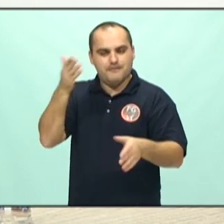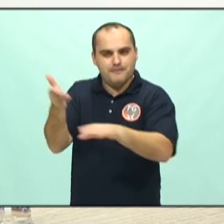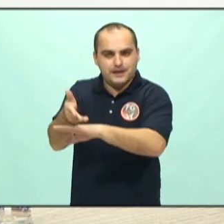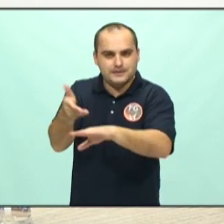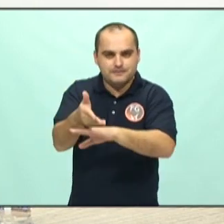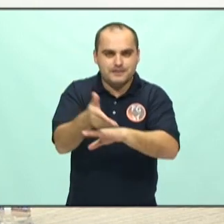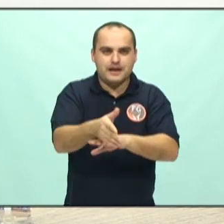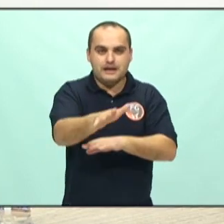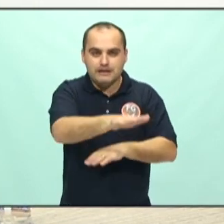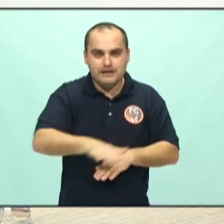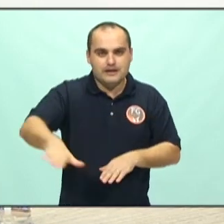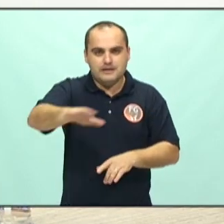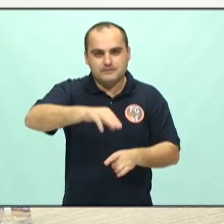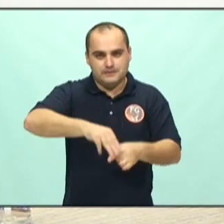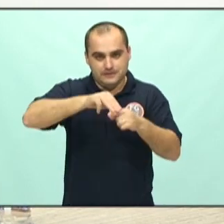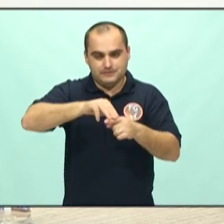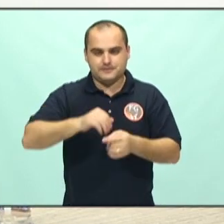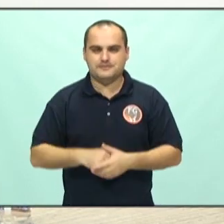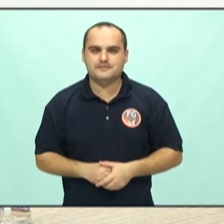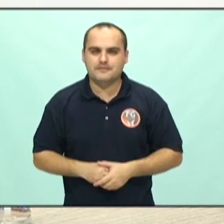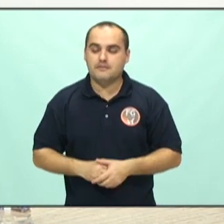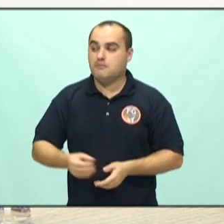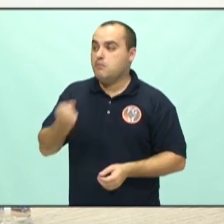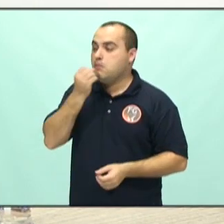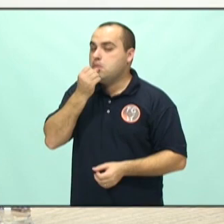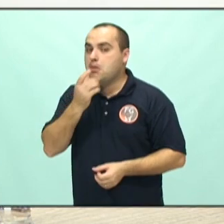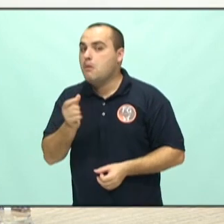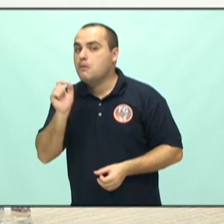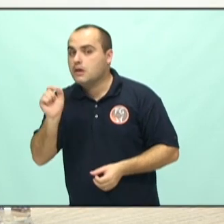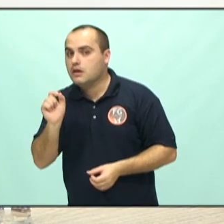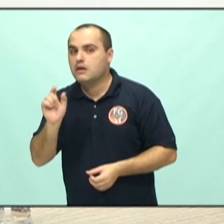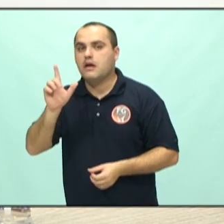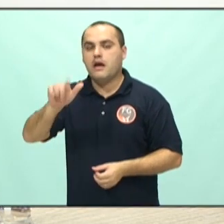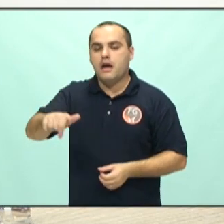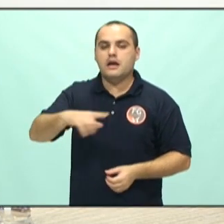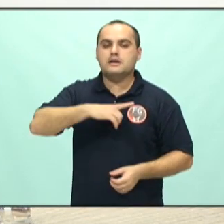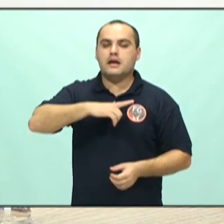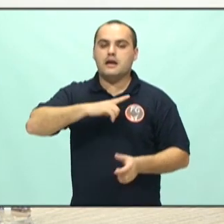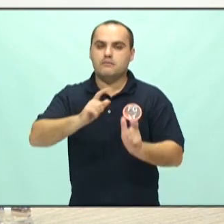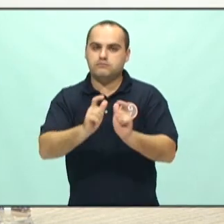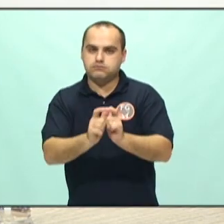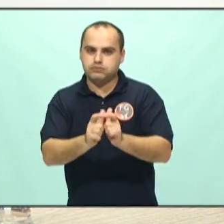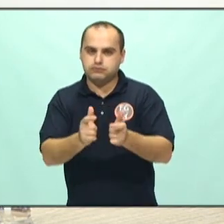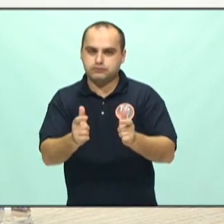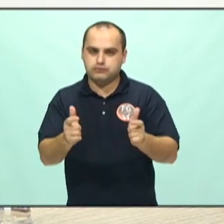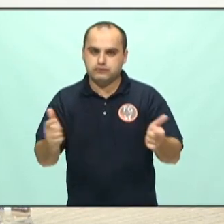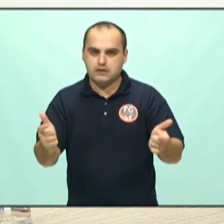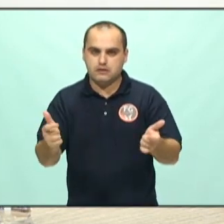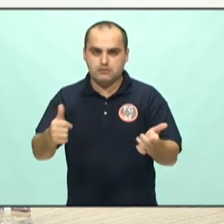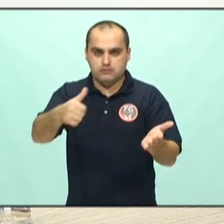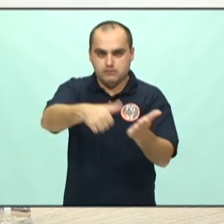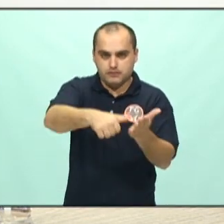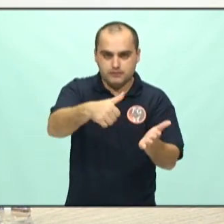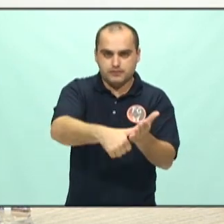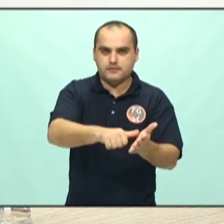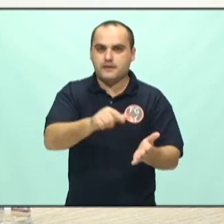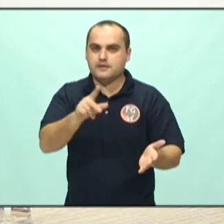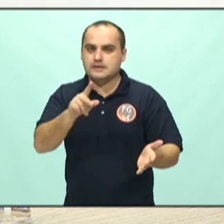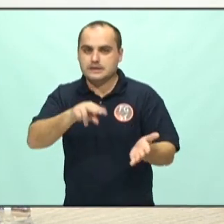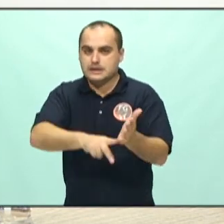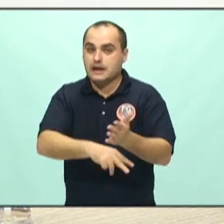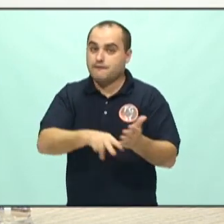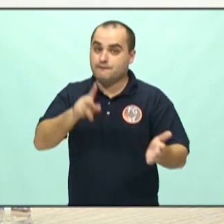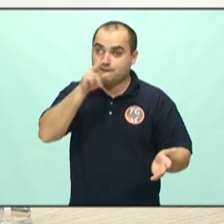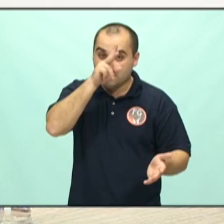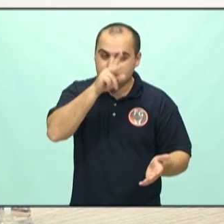participação, né, naqueles municípios. O lado bom é que a gente amplia a quantidade de filiados, a força do sindicato, né?